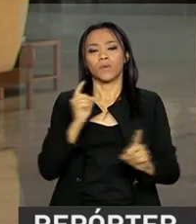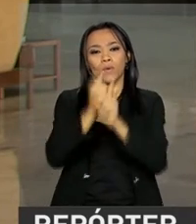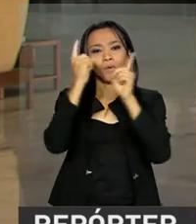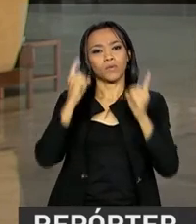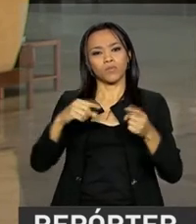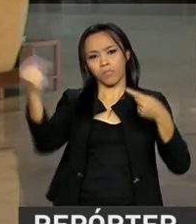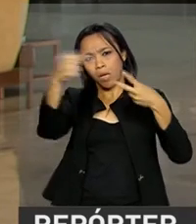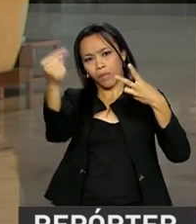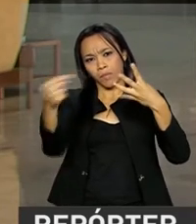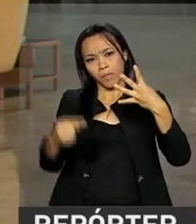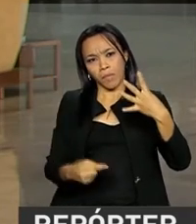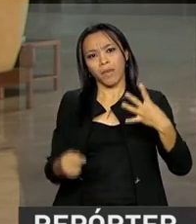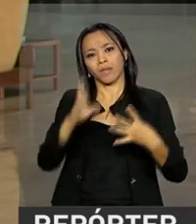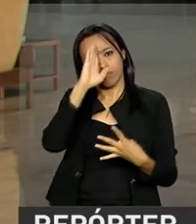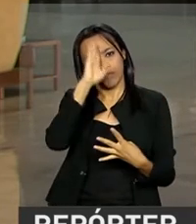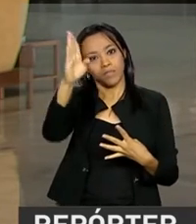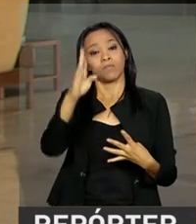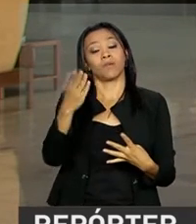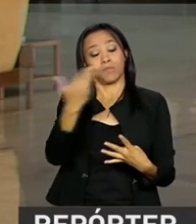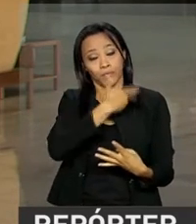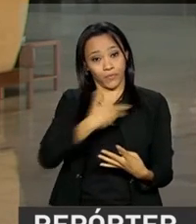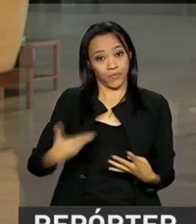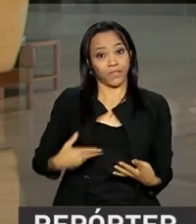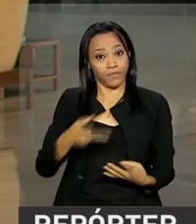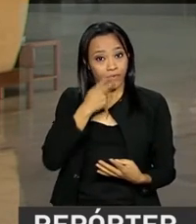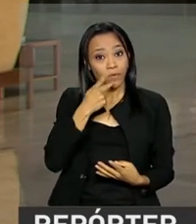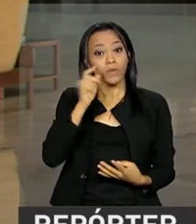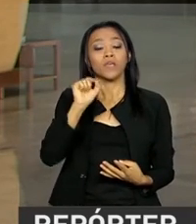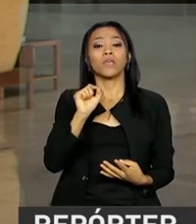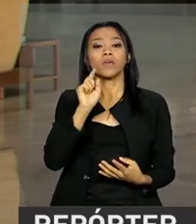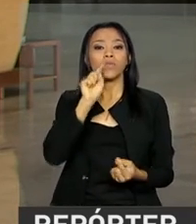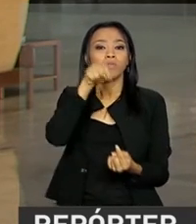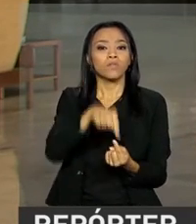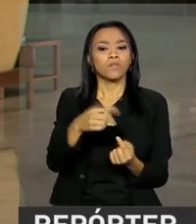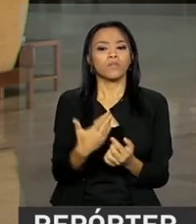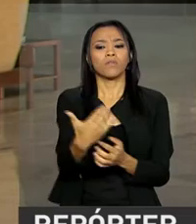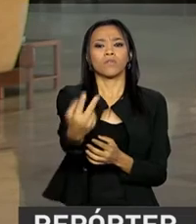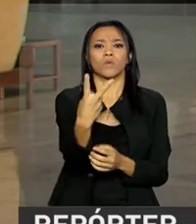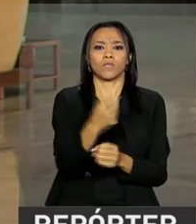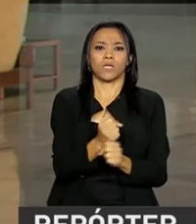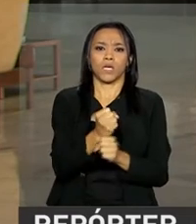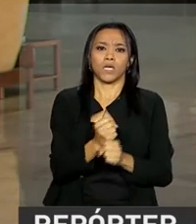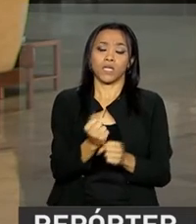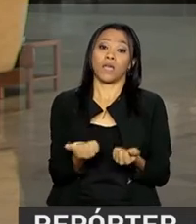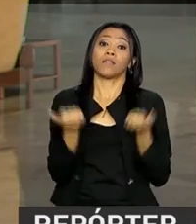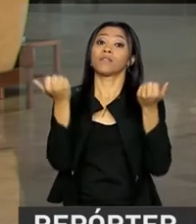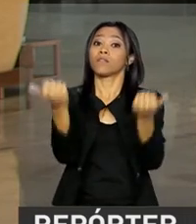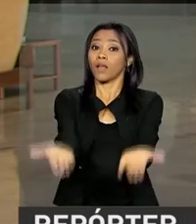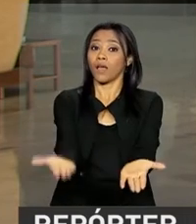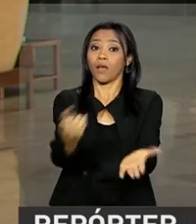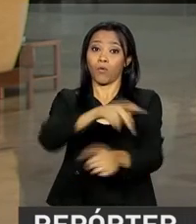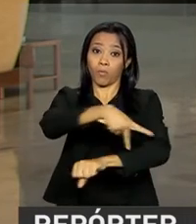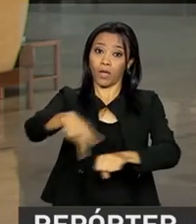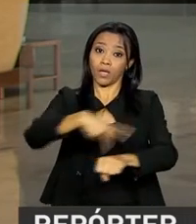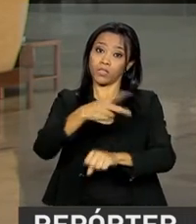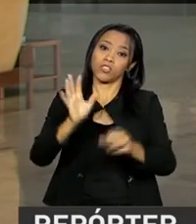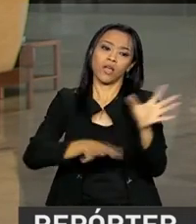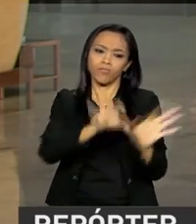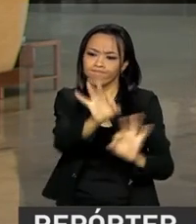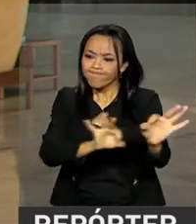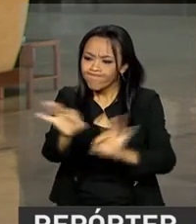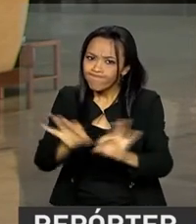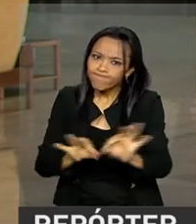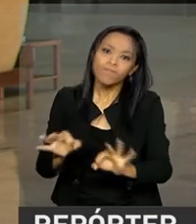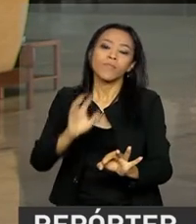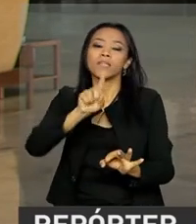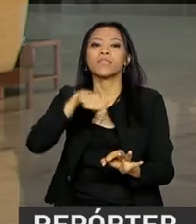prioritários para o governo e afirmou que a intenção nos próximos dois anos é deixar o país é inteiramente reformulado e